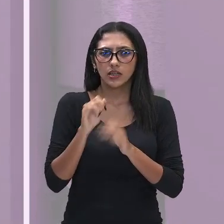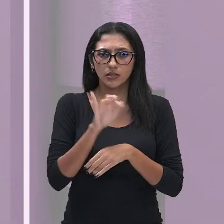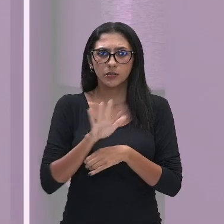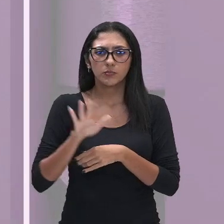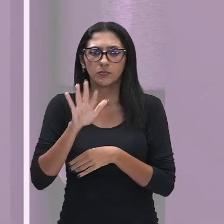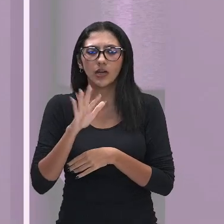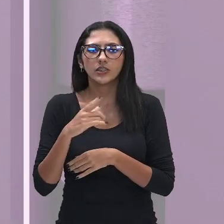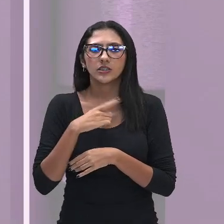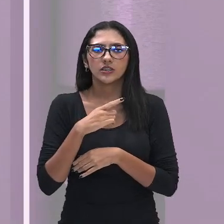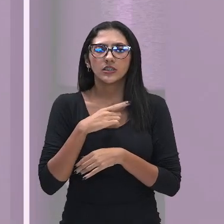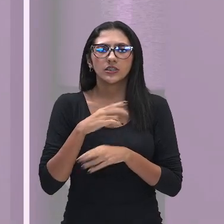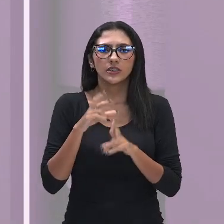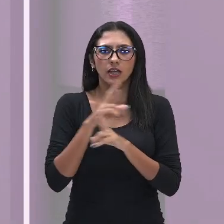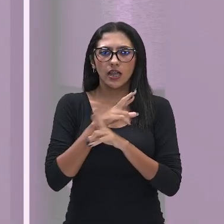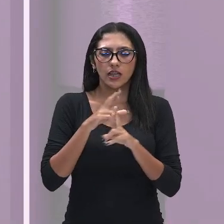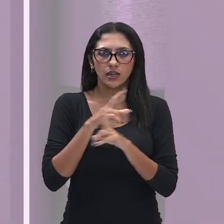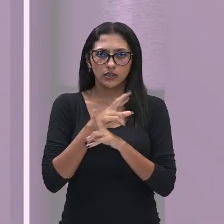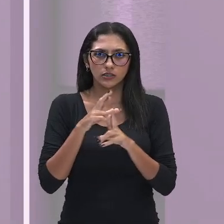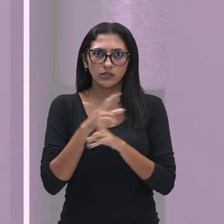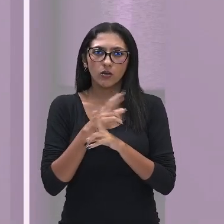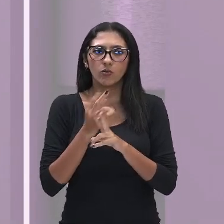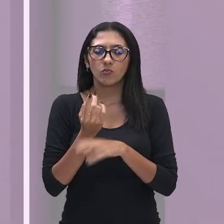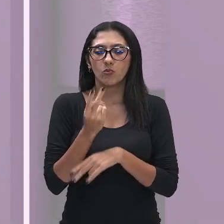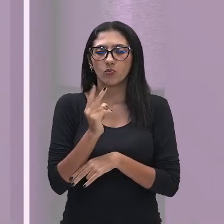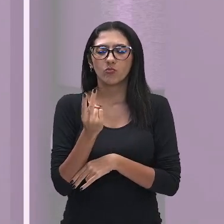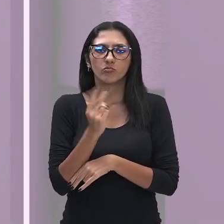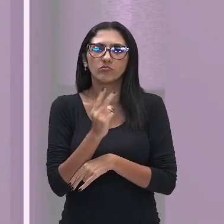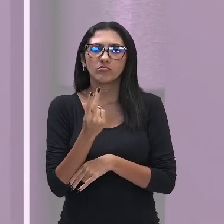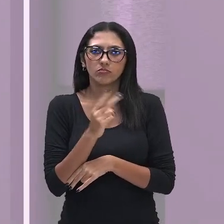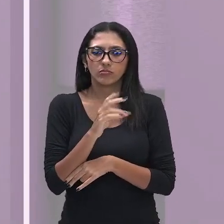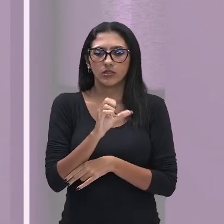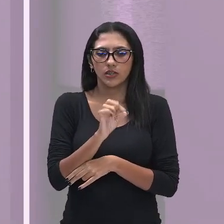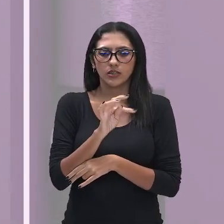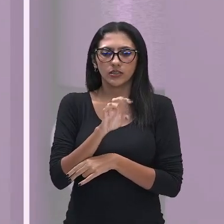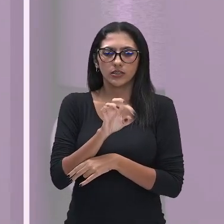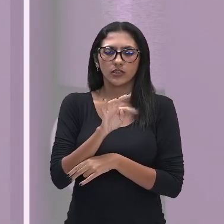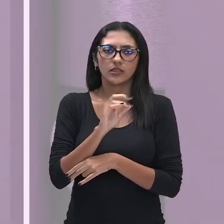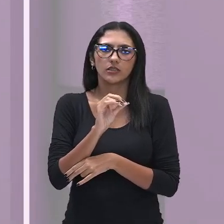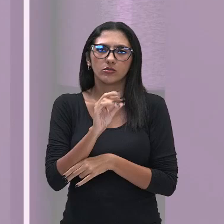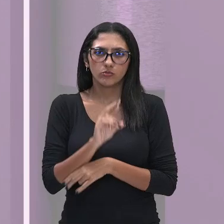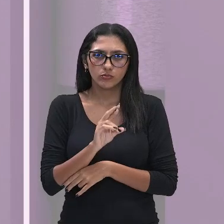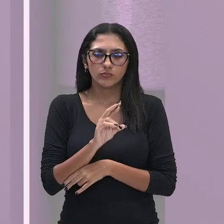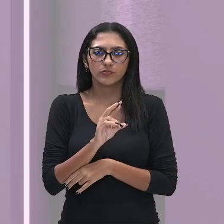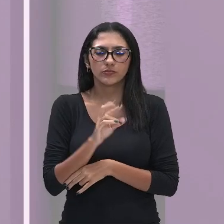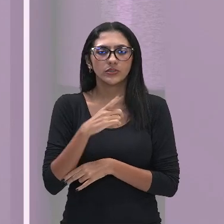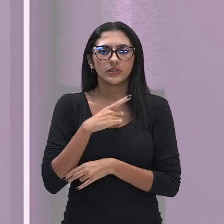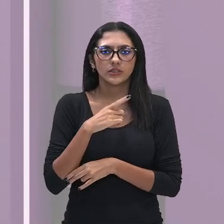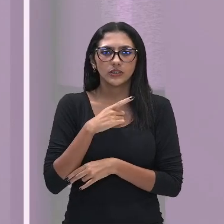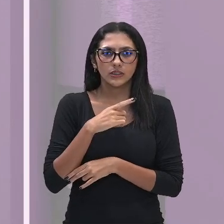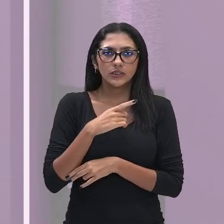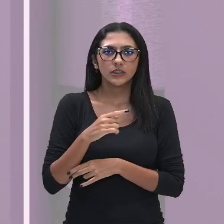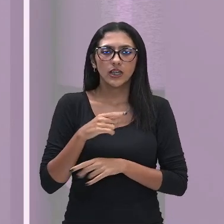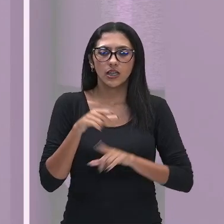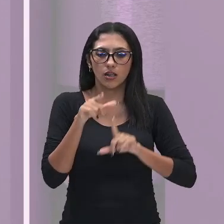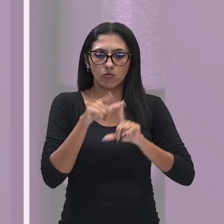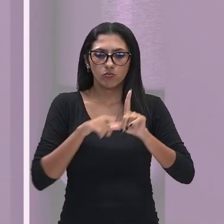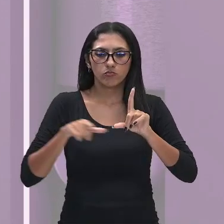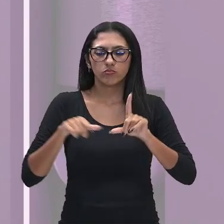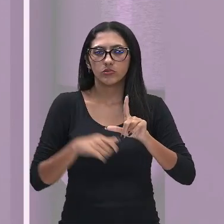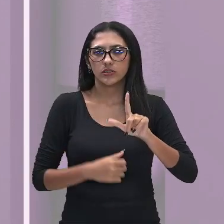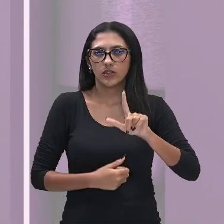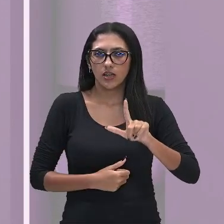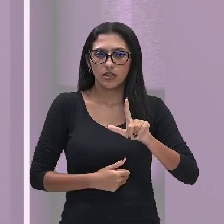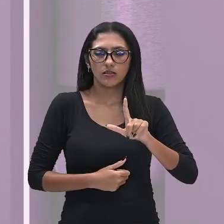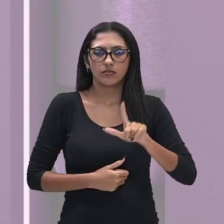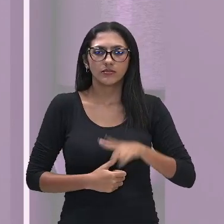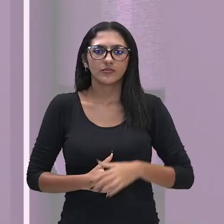em relação a um dos seus catetos, ou seja, um dos lados que formam a letra L, tá?